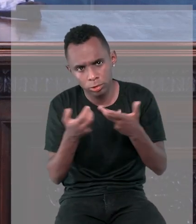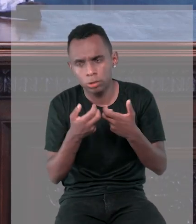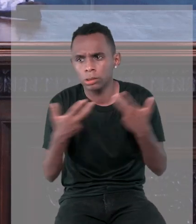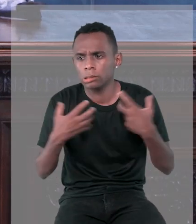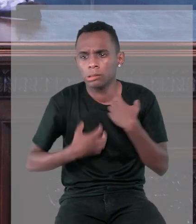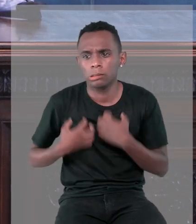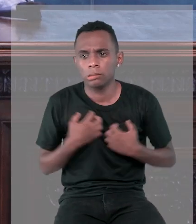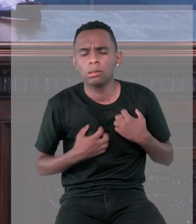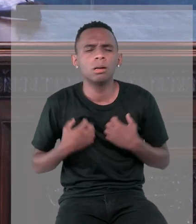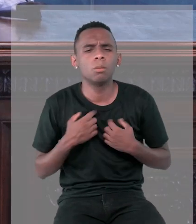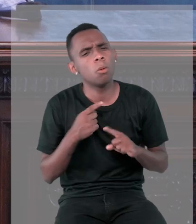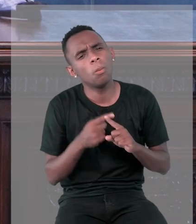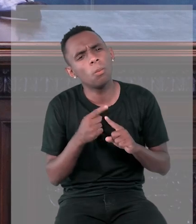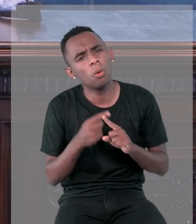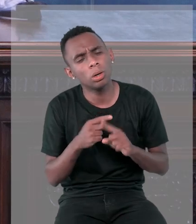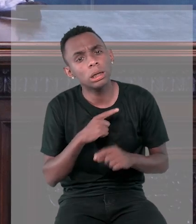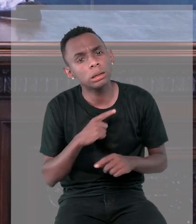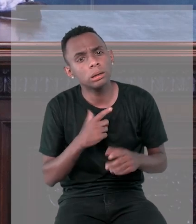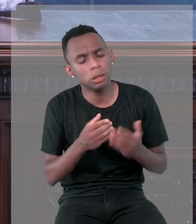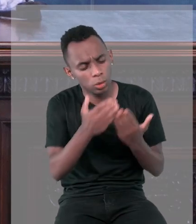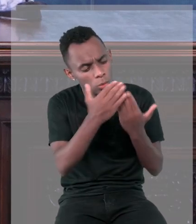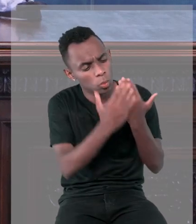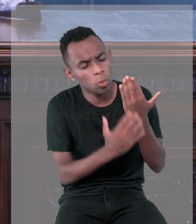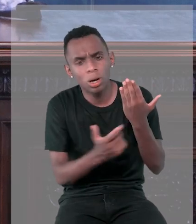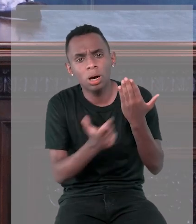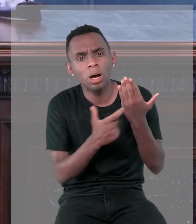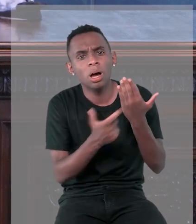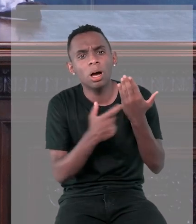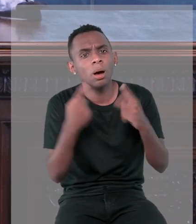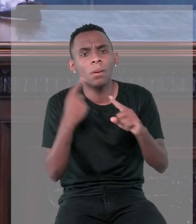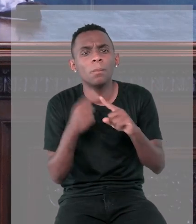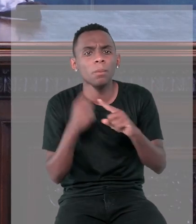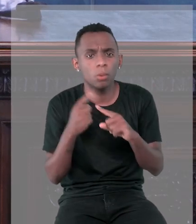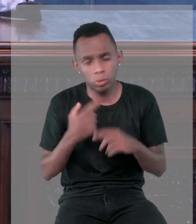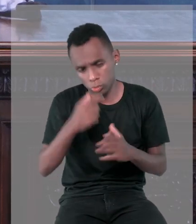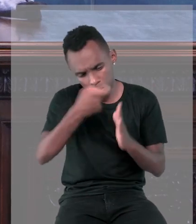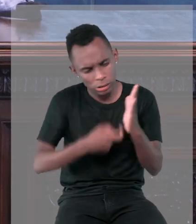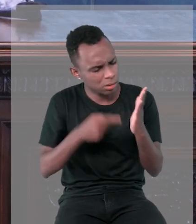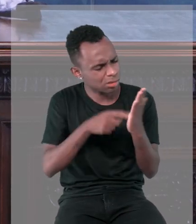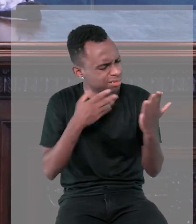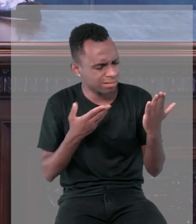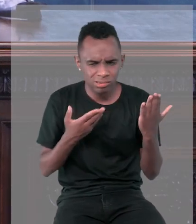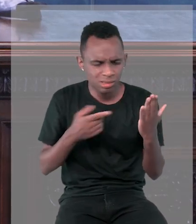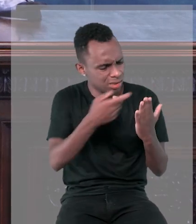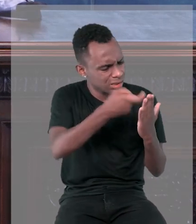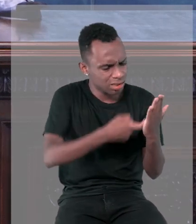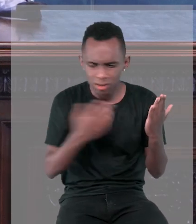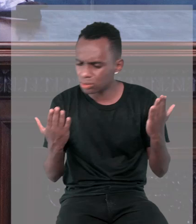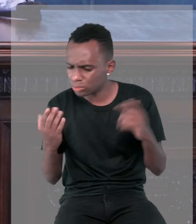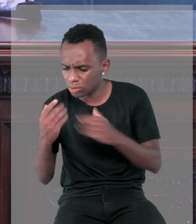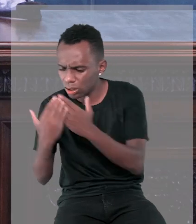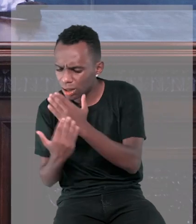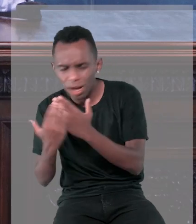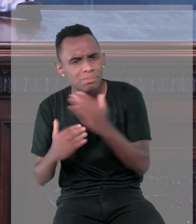me incomodando. Foi por que tem essa capa? O livro não tem nada a ver, pelo menos os textos que eu estava lendo, não tinha nada a ver com a capa,